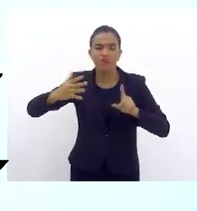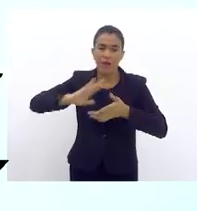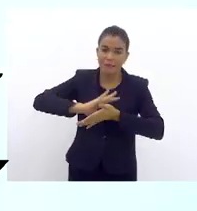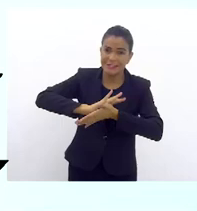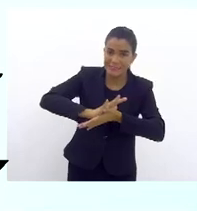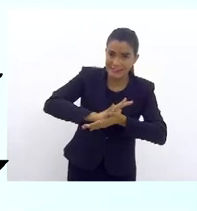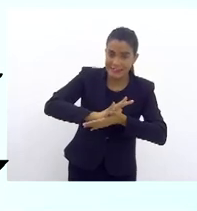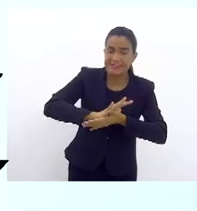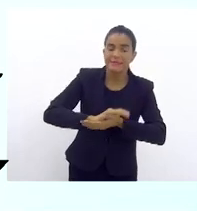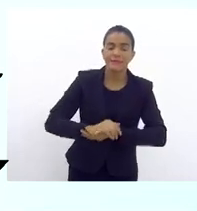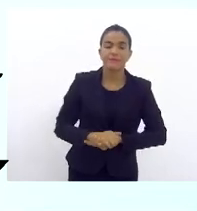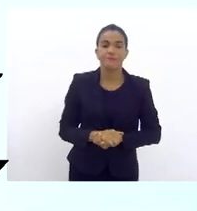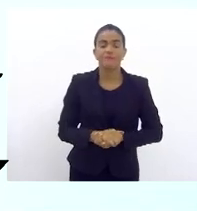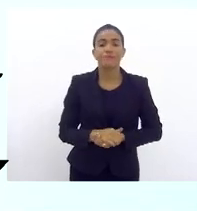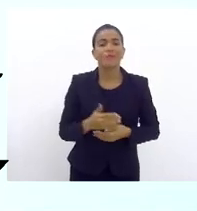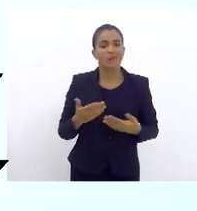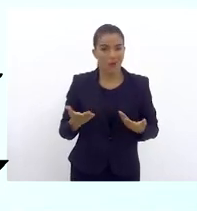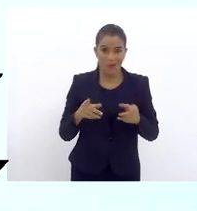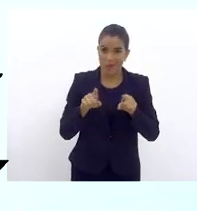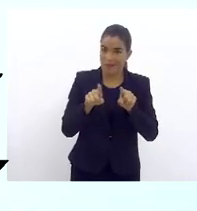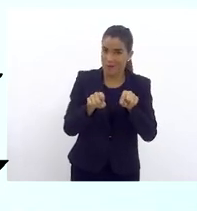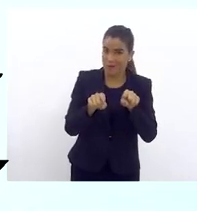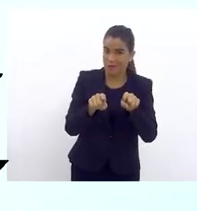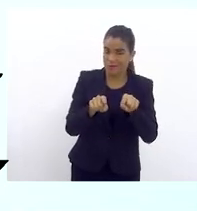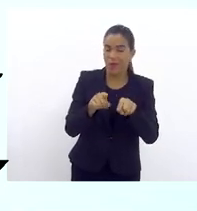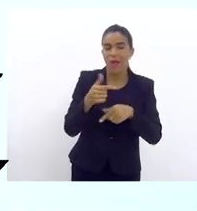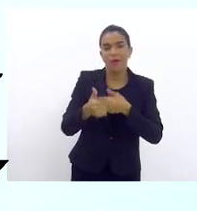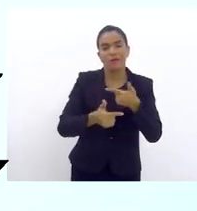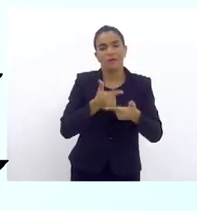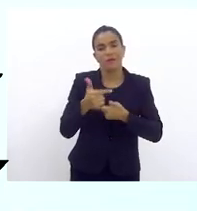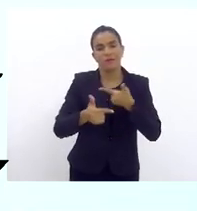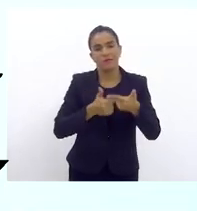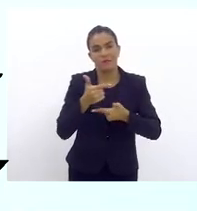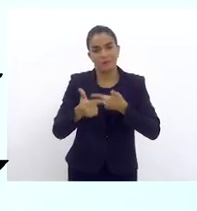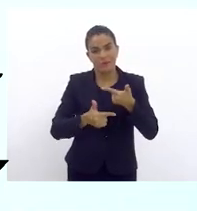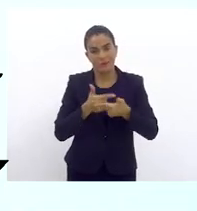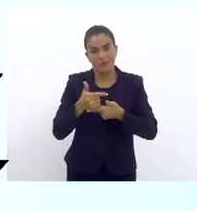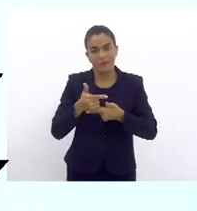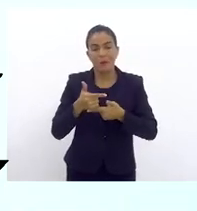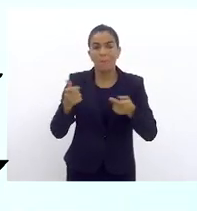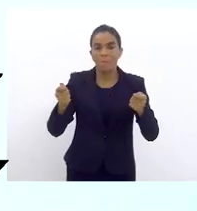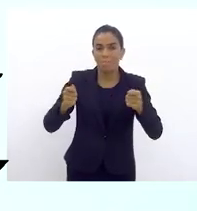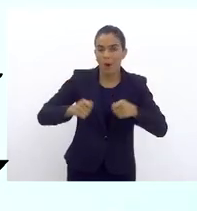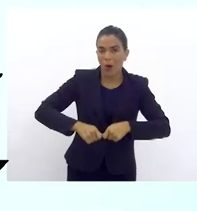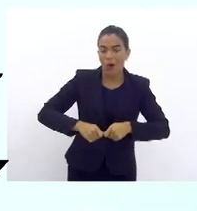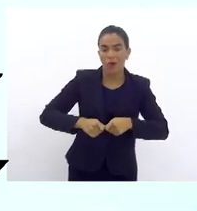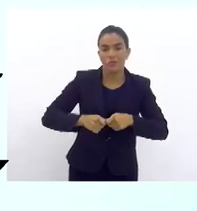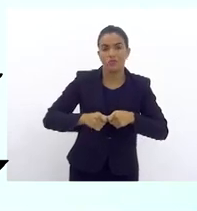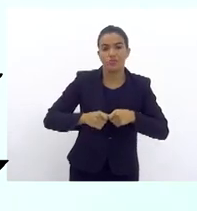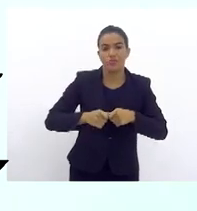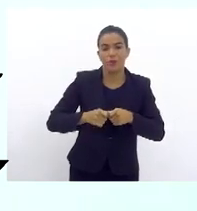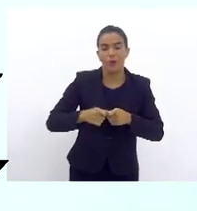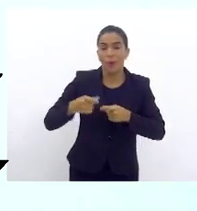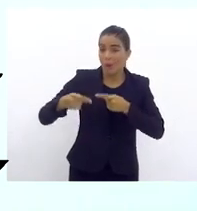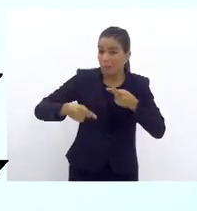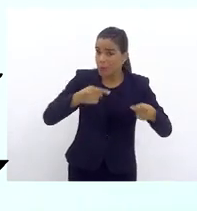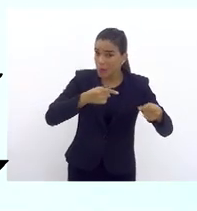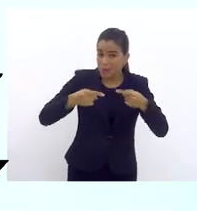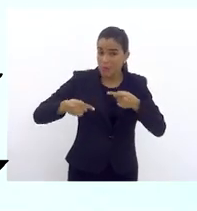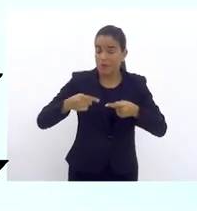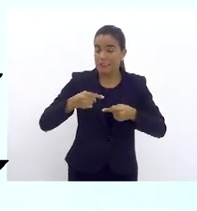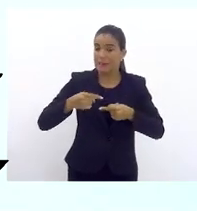então Isso sim é um trabalho que pode alimentar uma política de